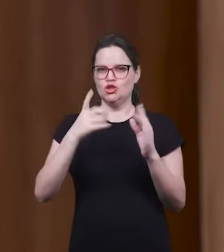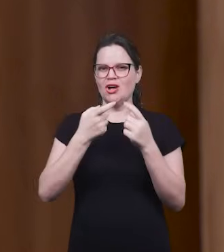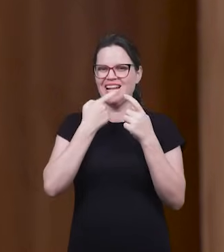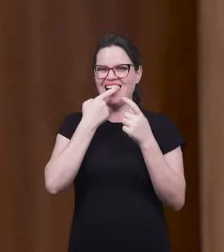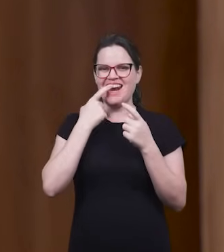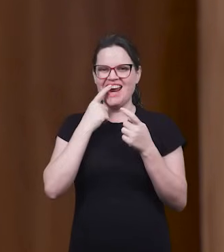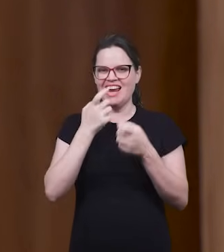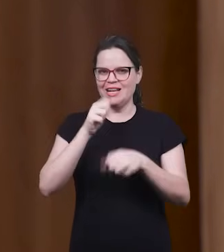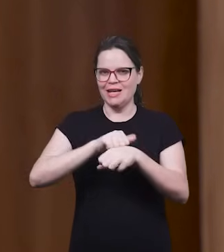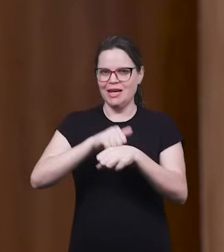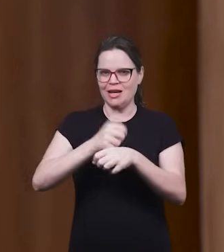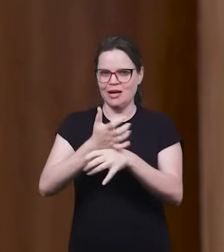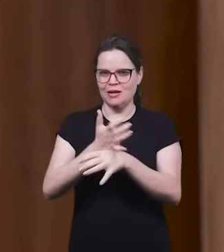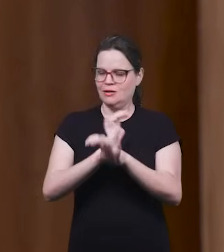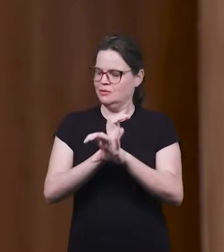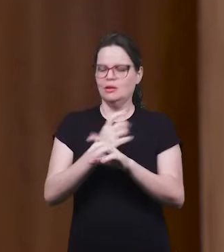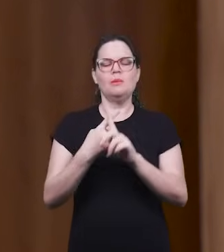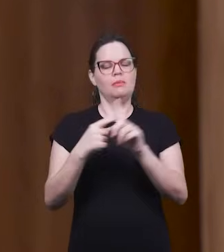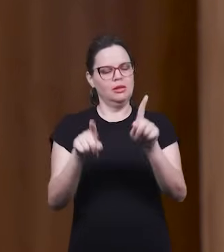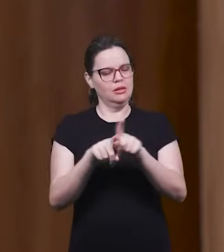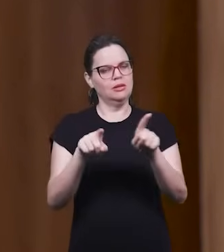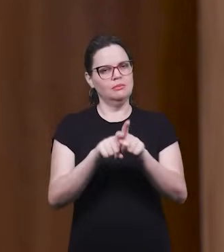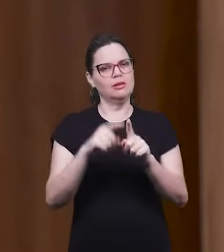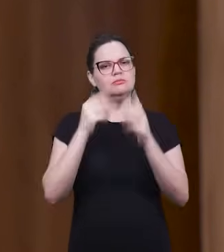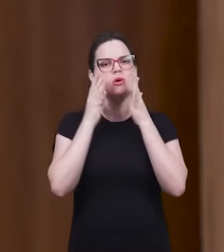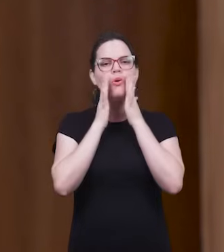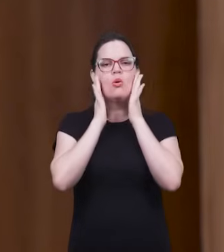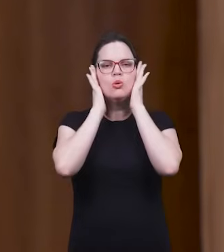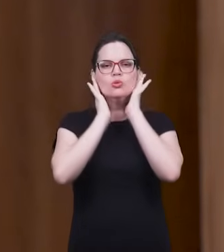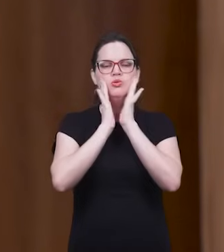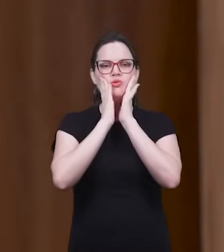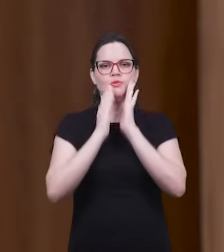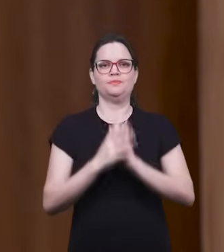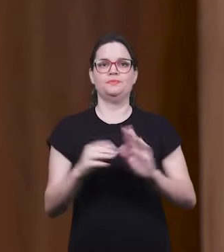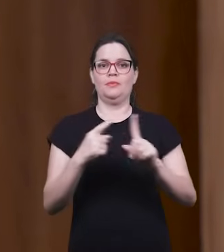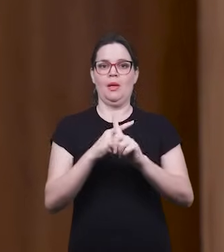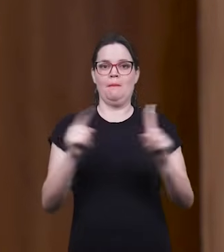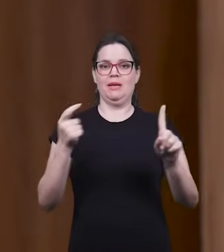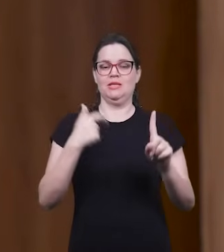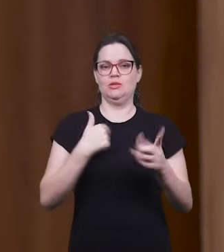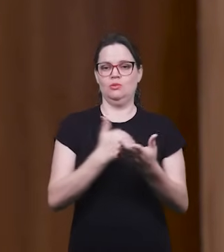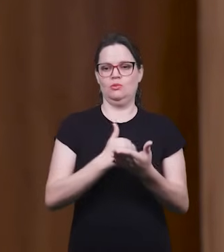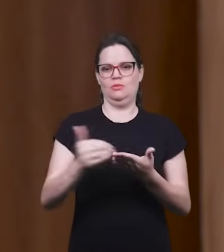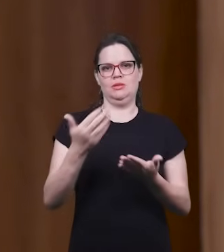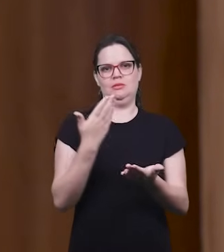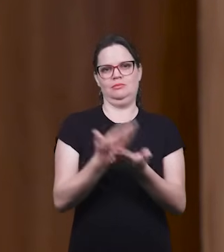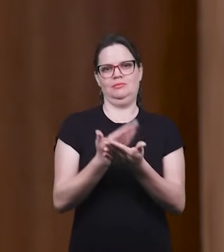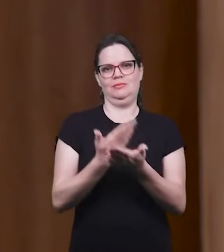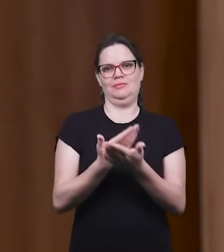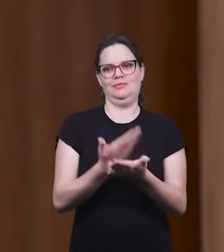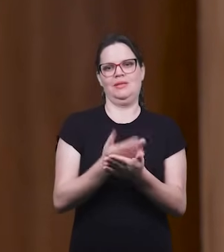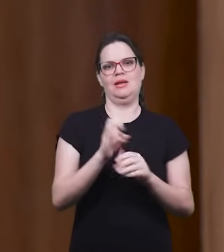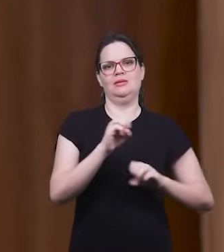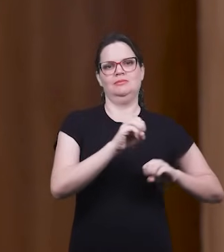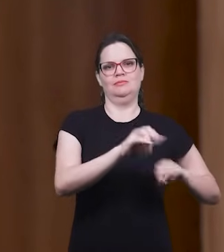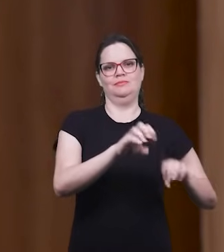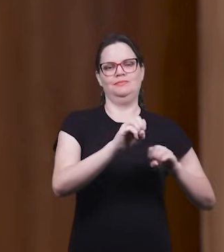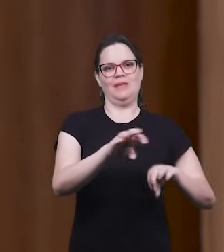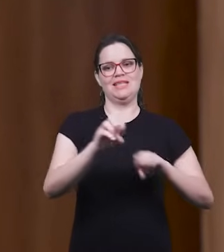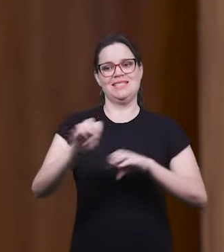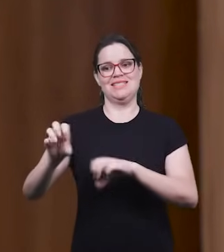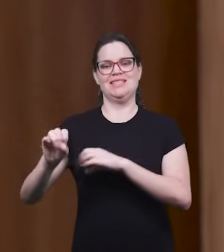que eu comecei a dar... aula de sistema estomatognático. Então, sistema